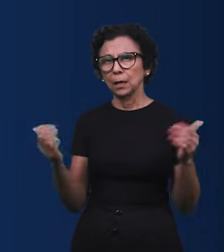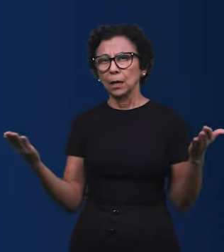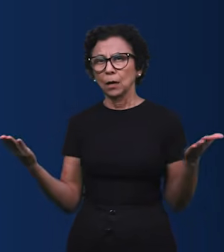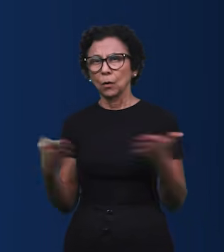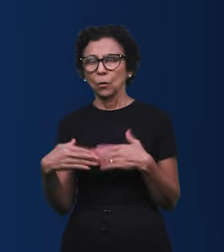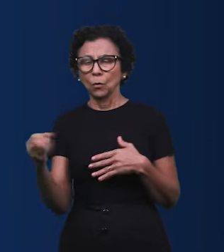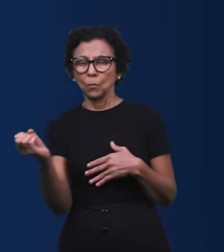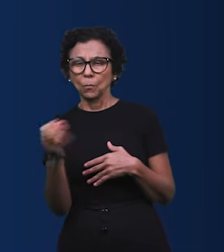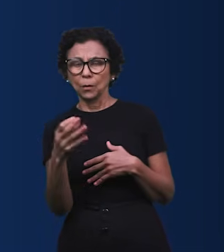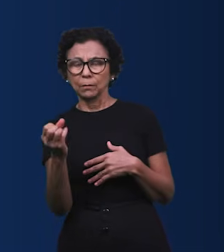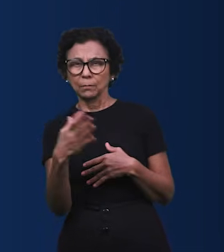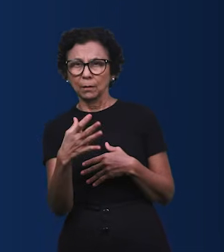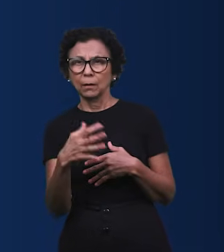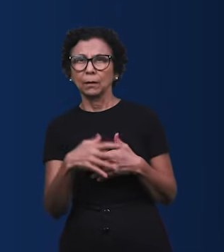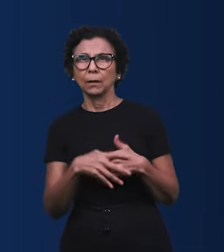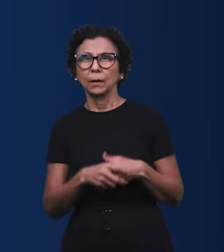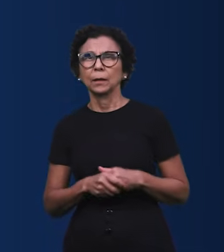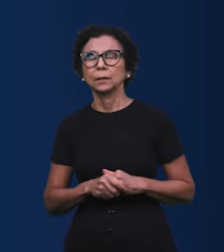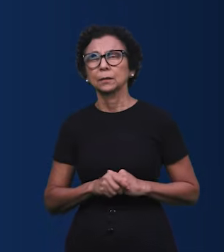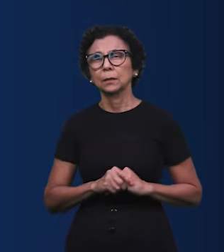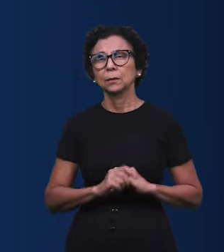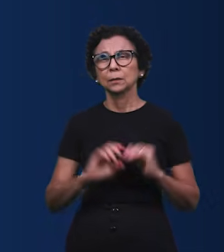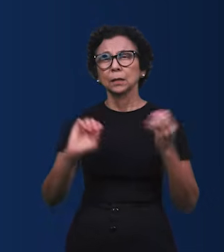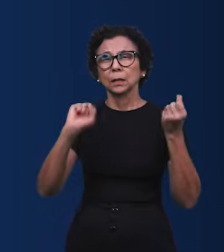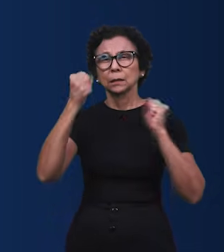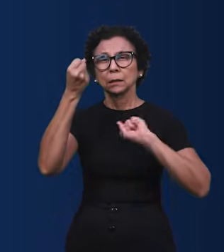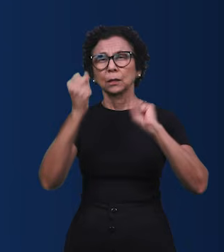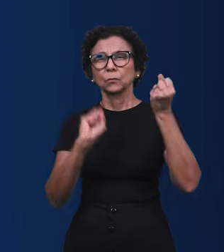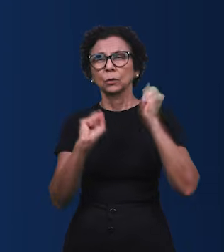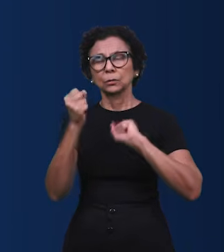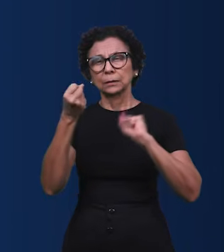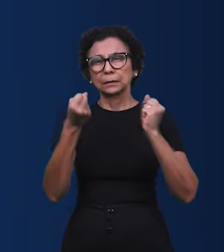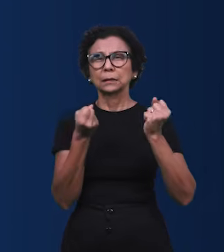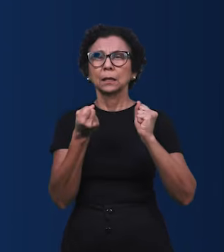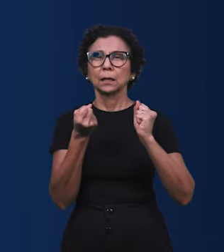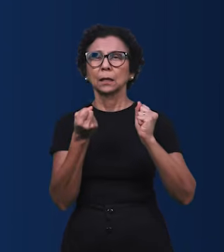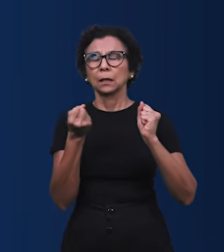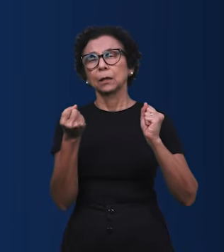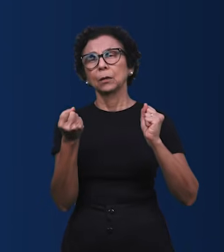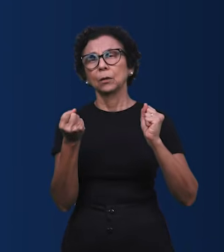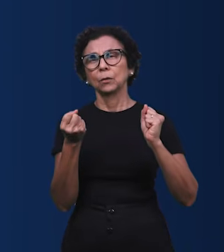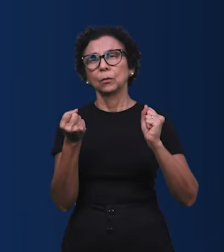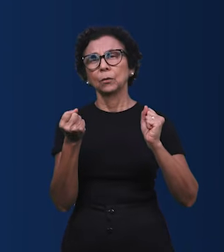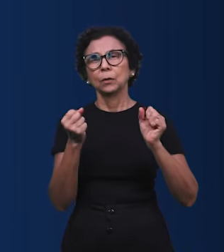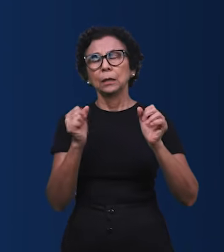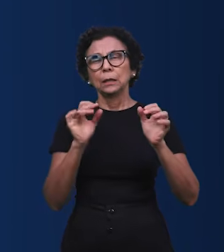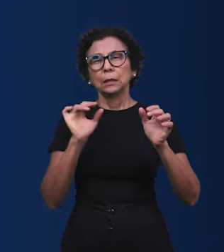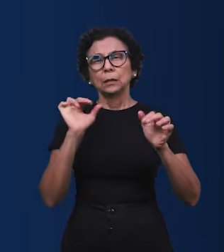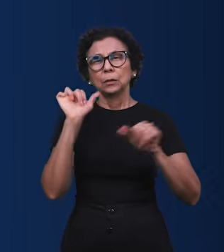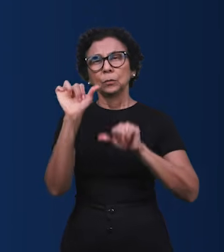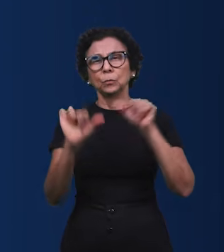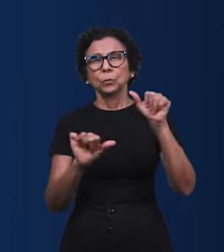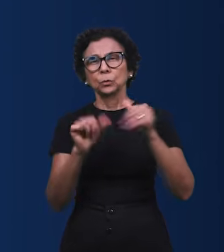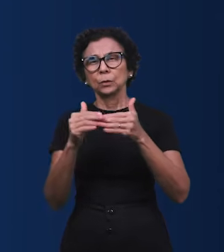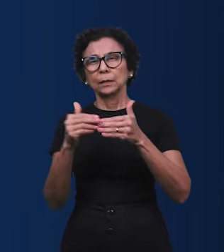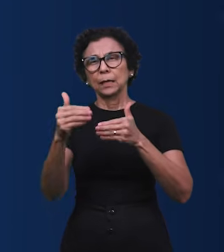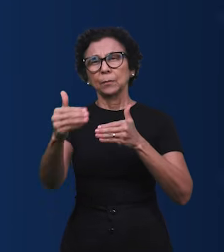moderno, que vamos considerar que seja depois da Revolução Pré-Industrial até o nosso tempo, houve um aumento ali em média